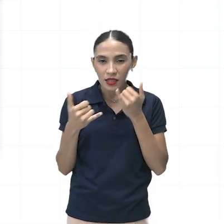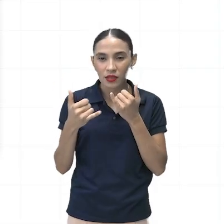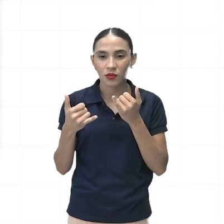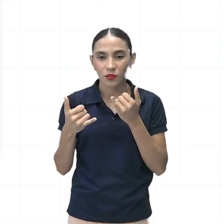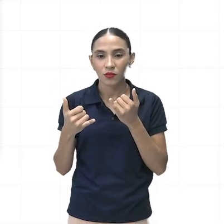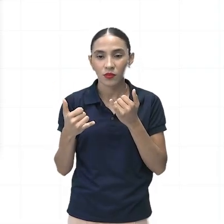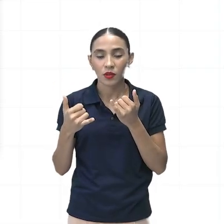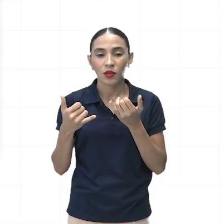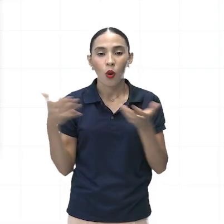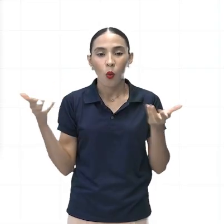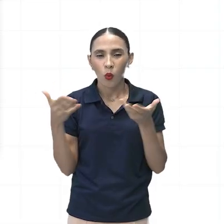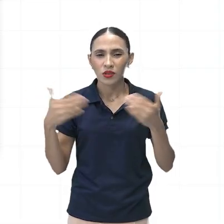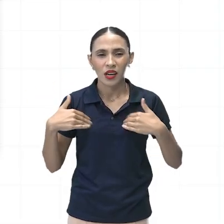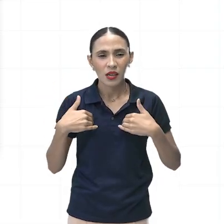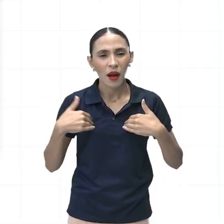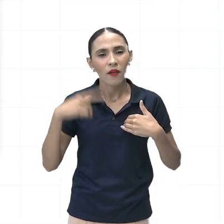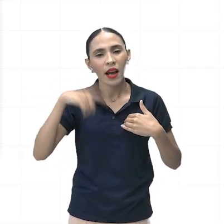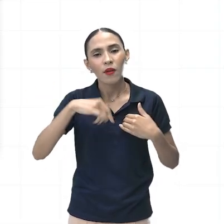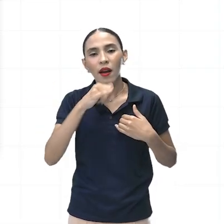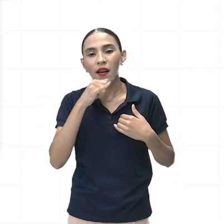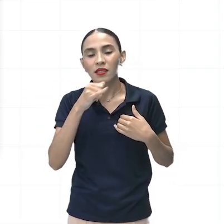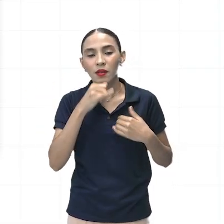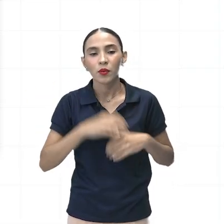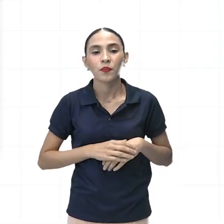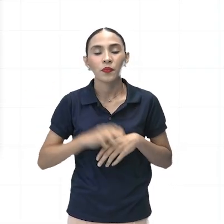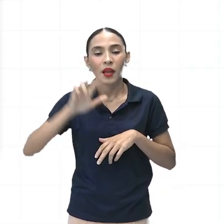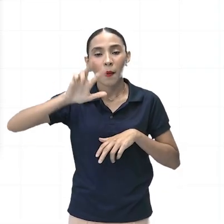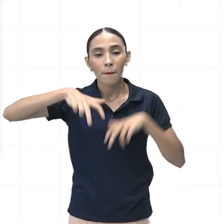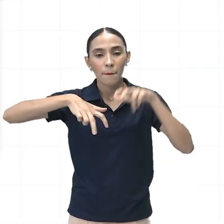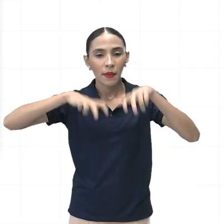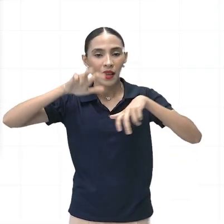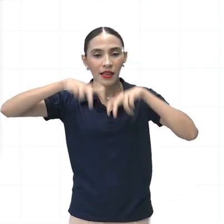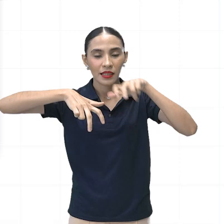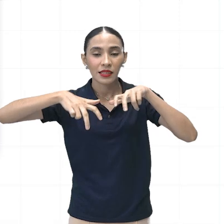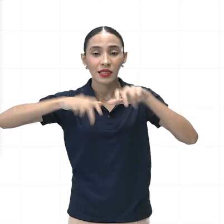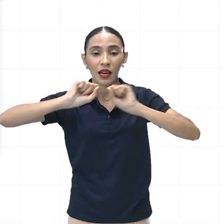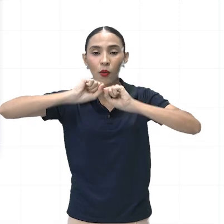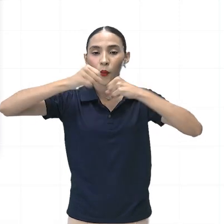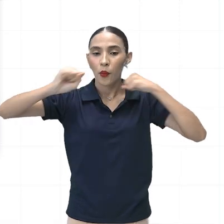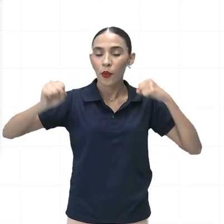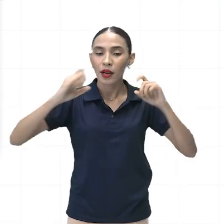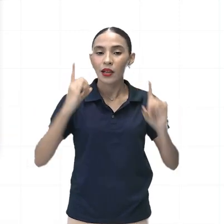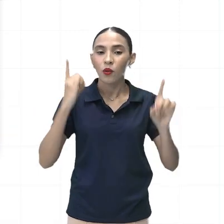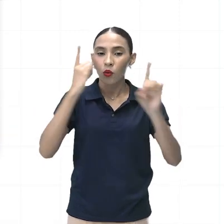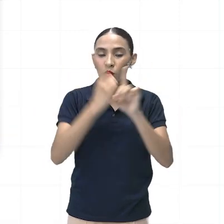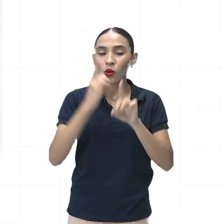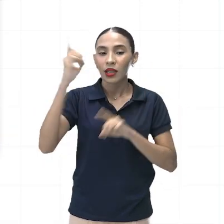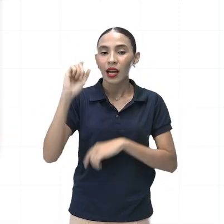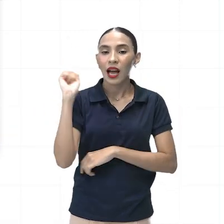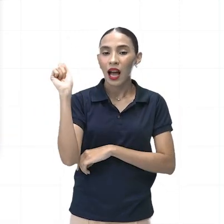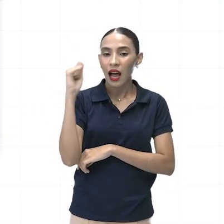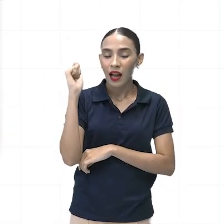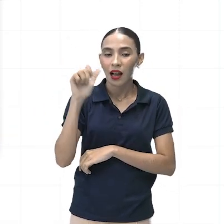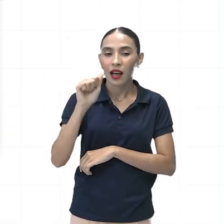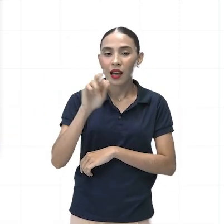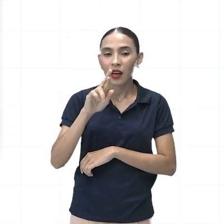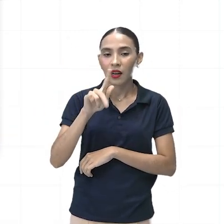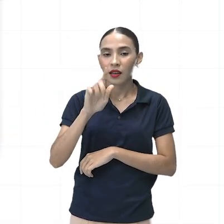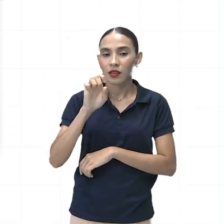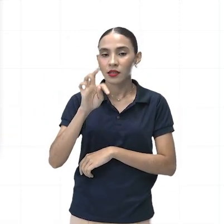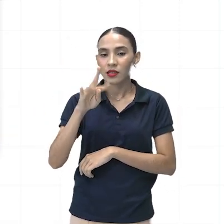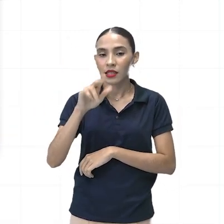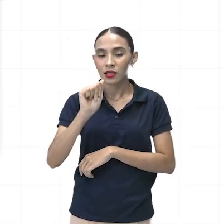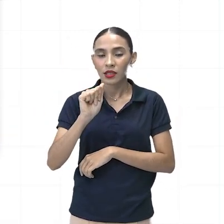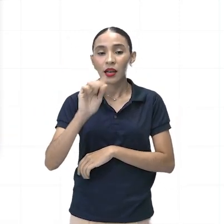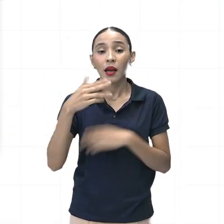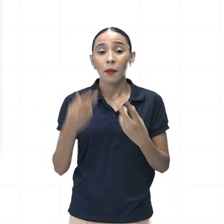espécies modernas. É o caso da preguiça gigante, que ele encontrou na região da Argentina, e que ele percebeu que